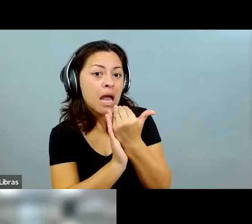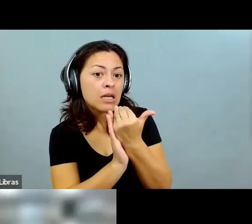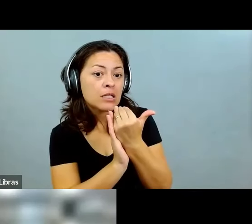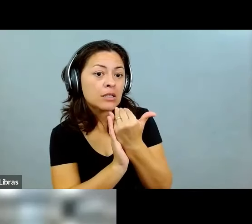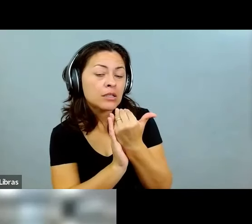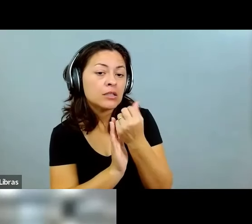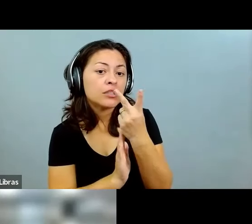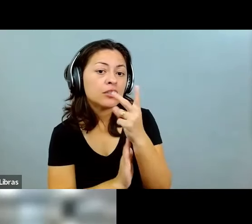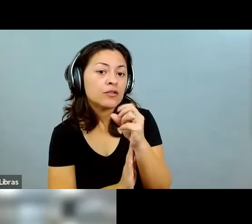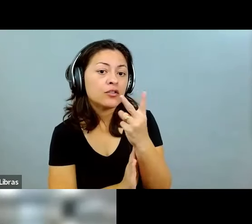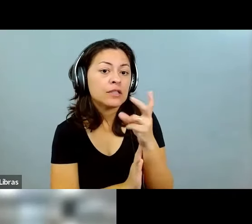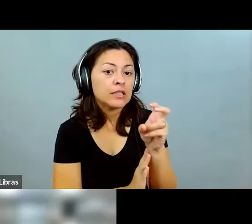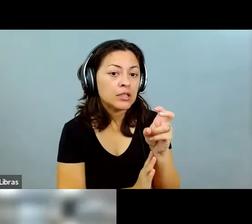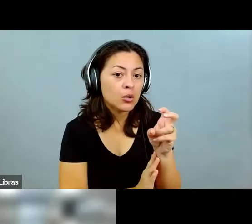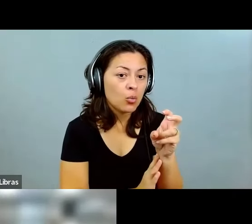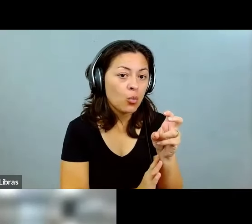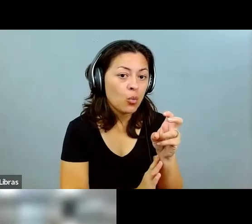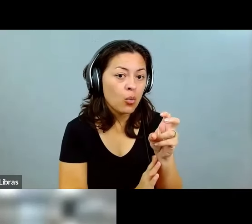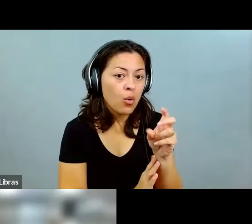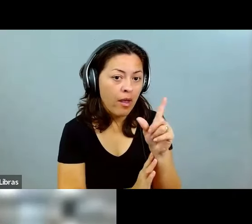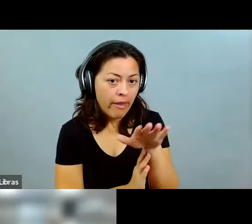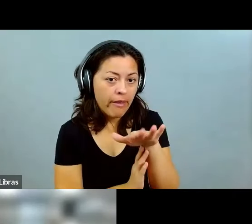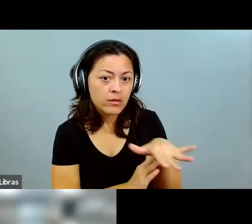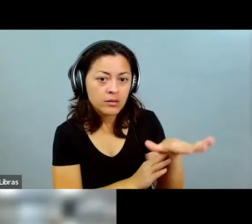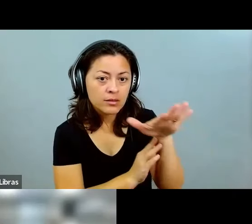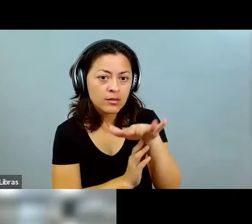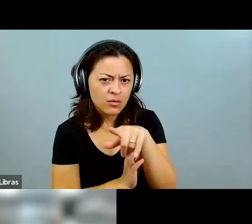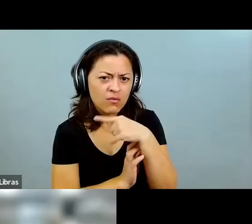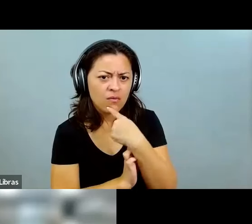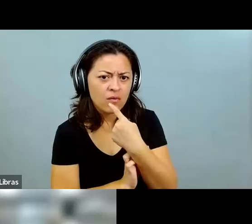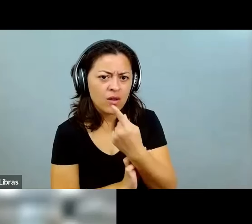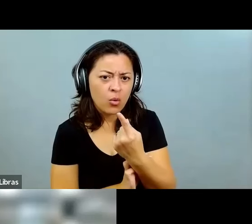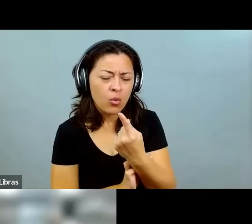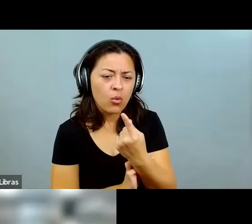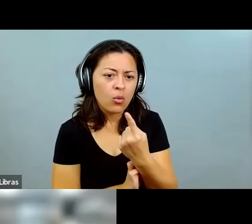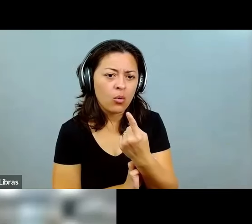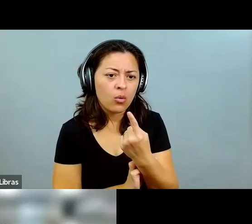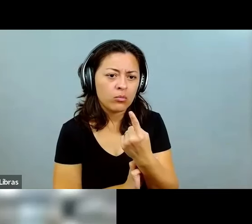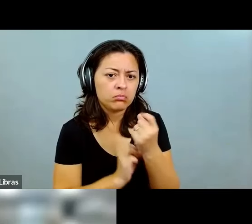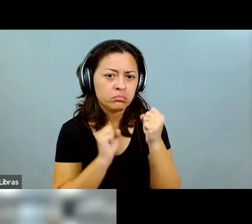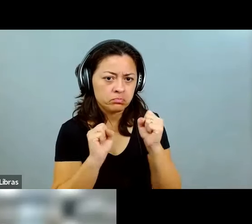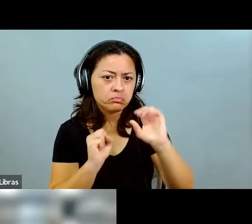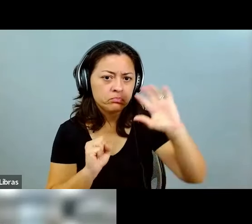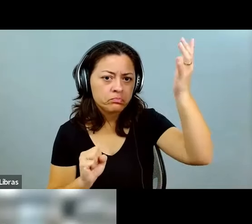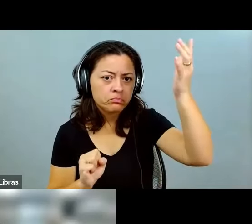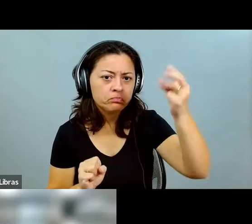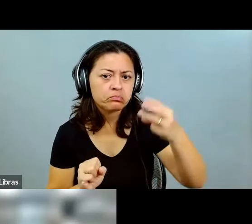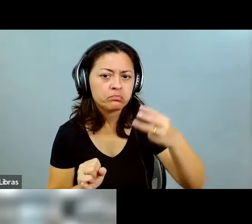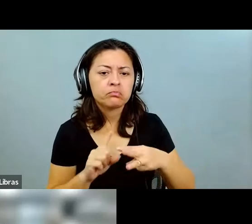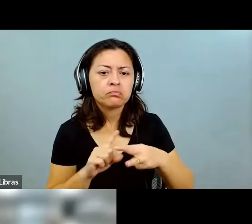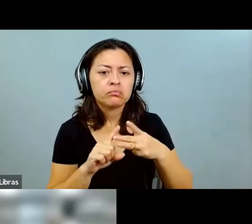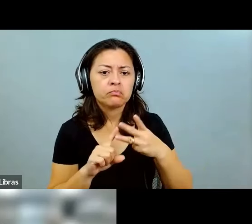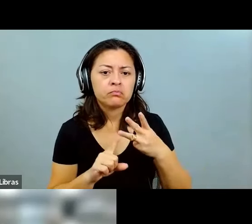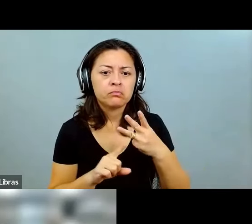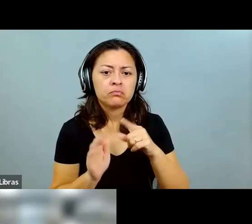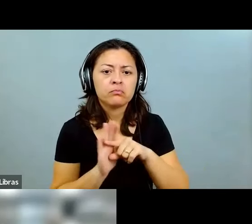assim como aconteceu esse ano se é se é isso o cenário que eh que que pode acontecer